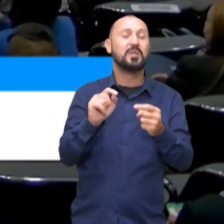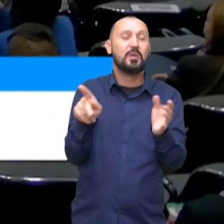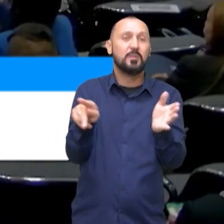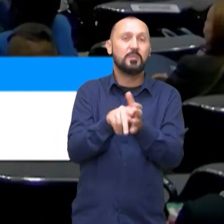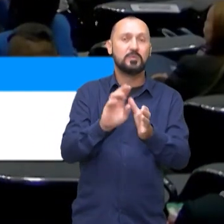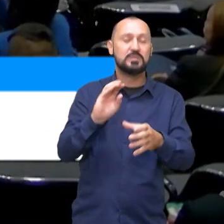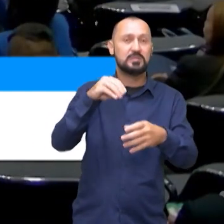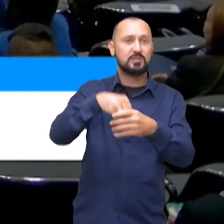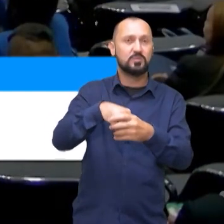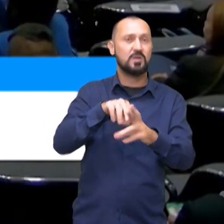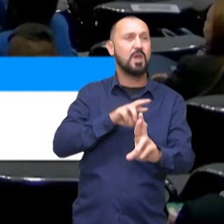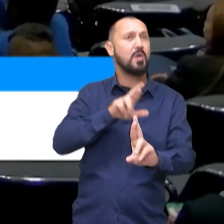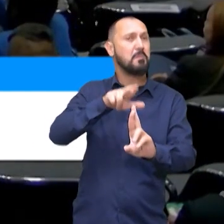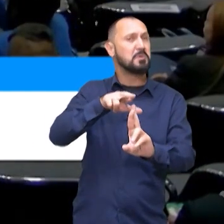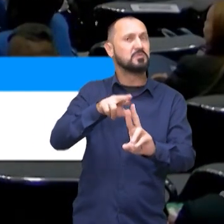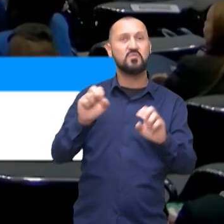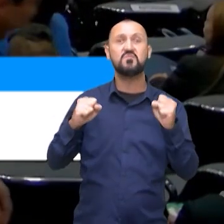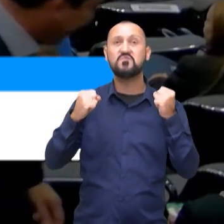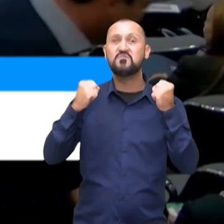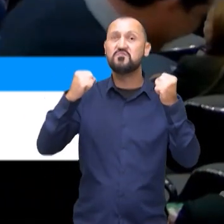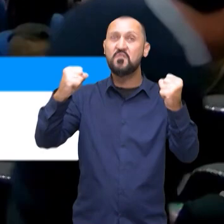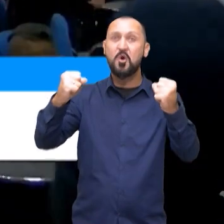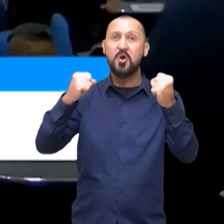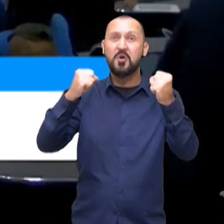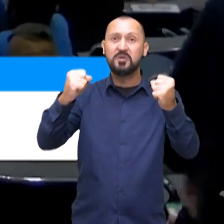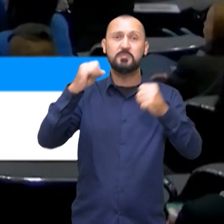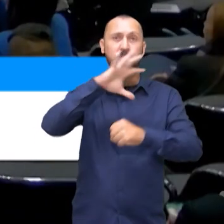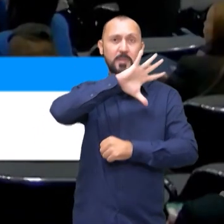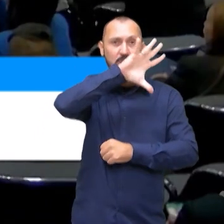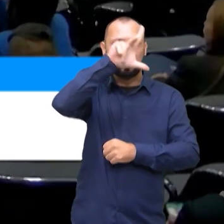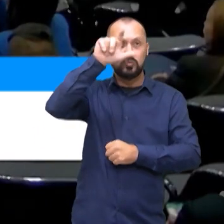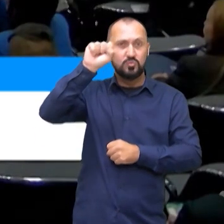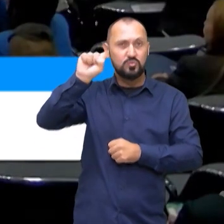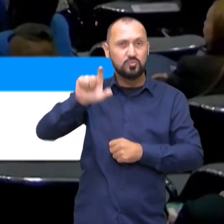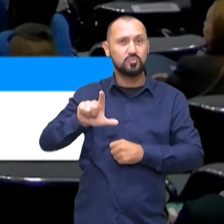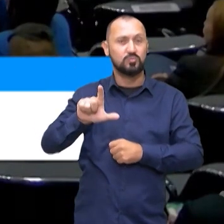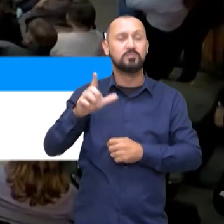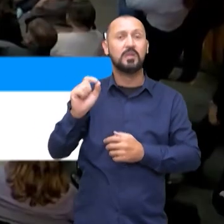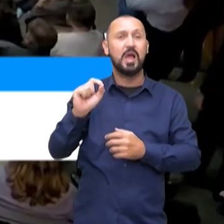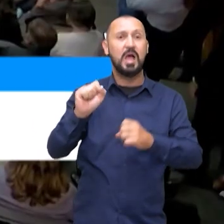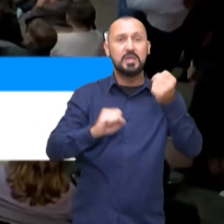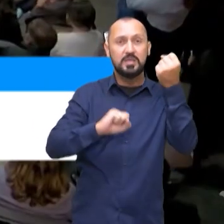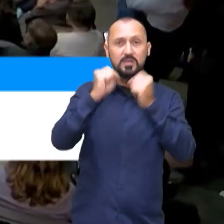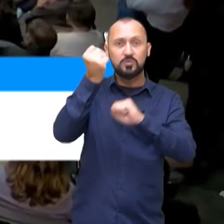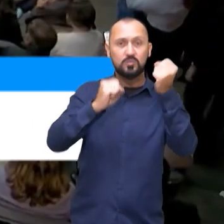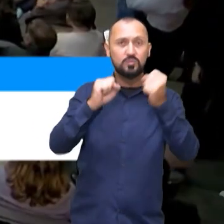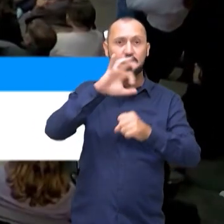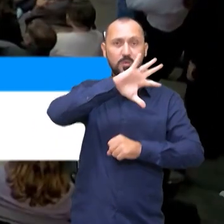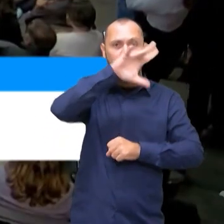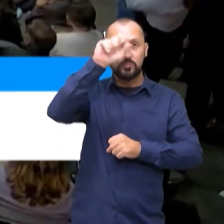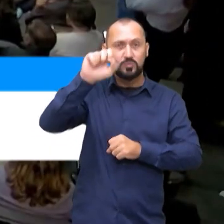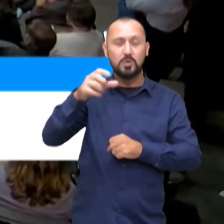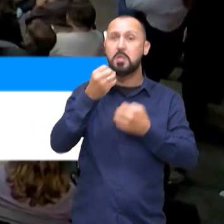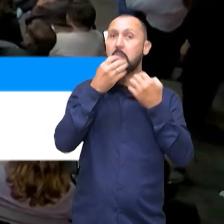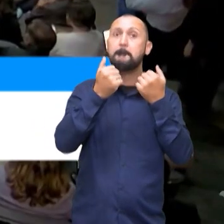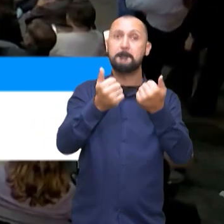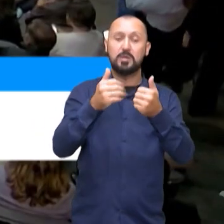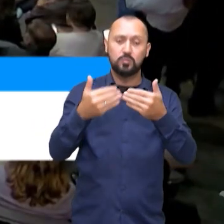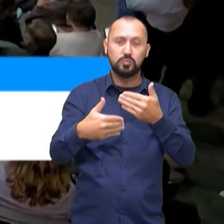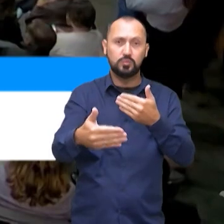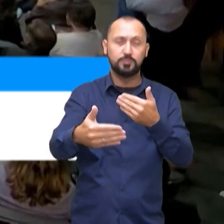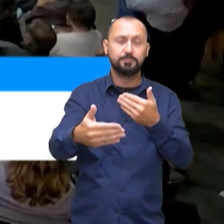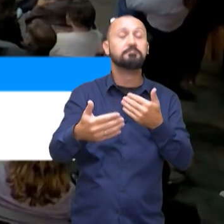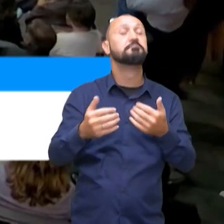esse setor é muito representativo para Mato Grosso do Sul. A indústria do Mato Grosso do Sul vai muito